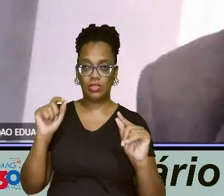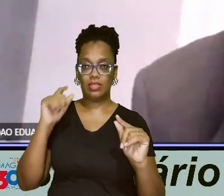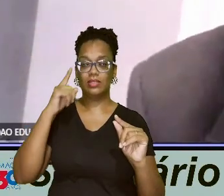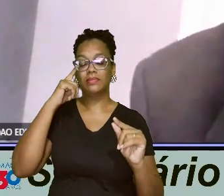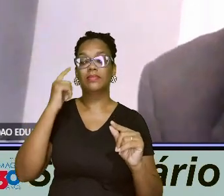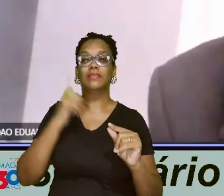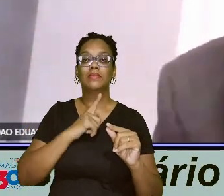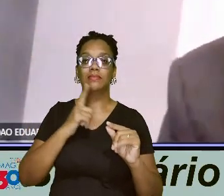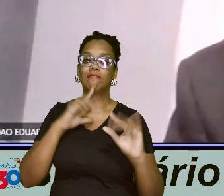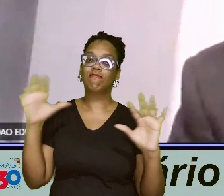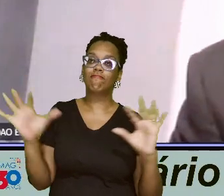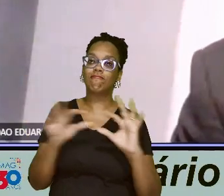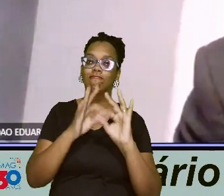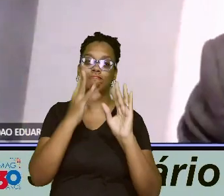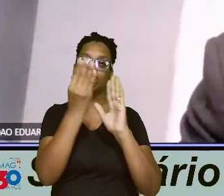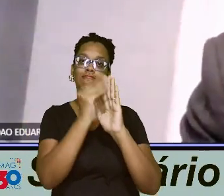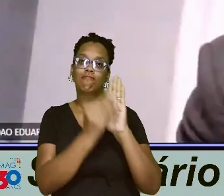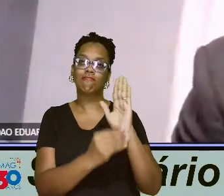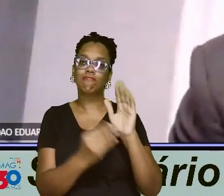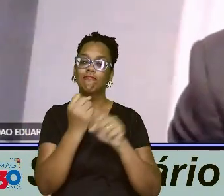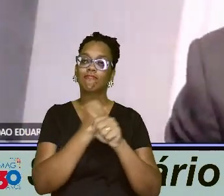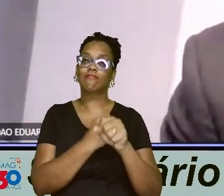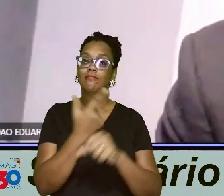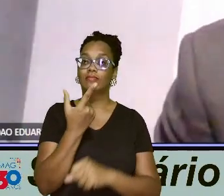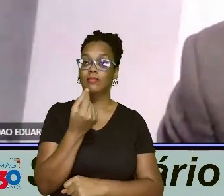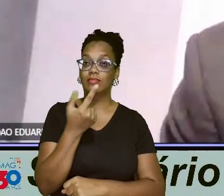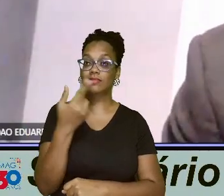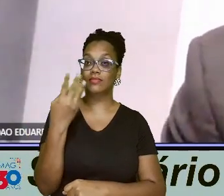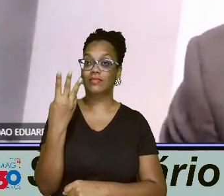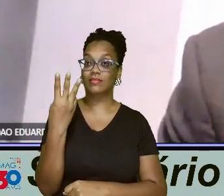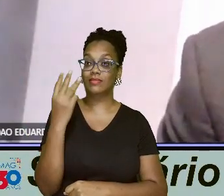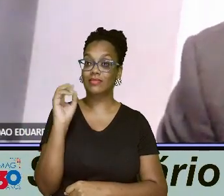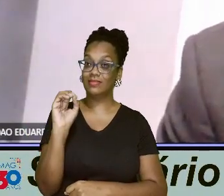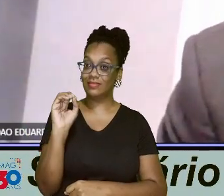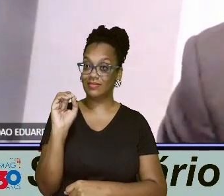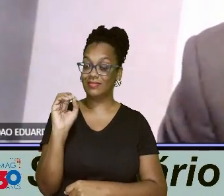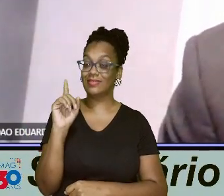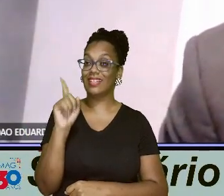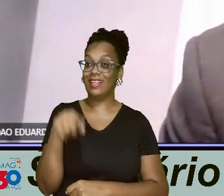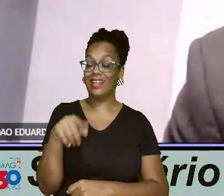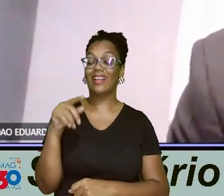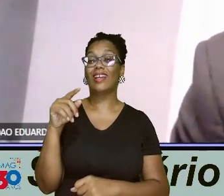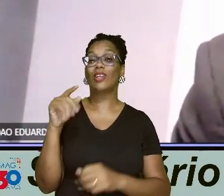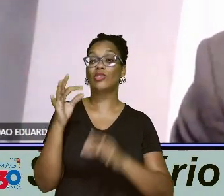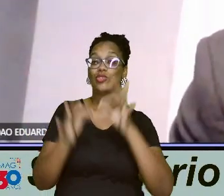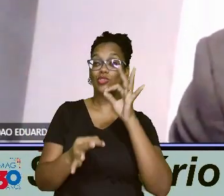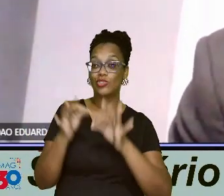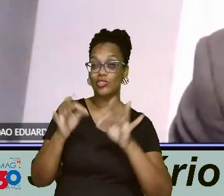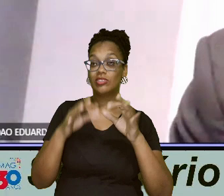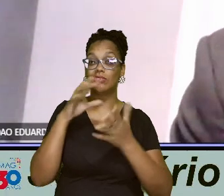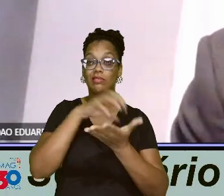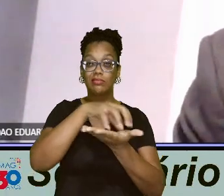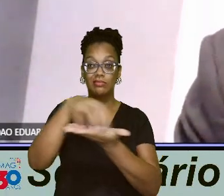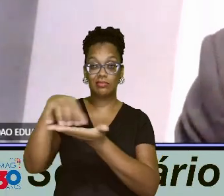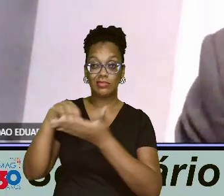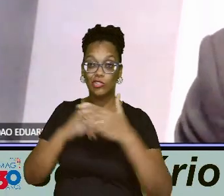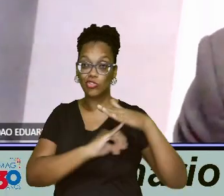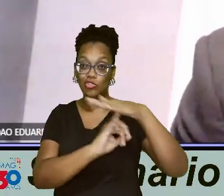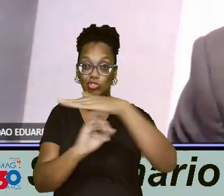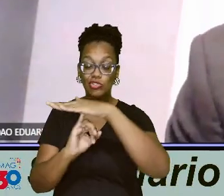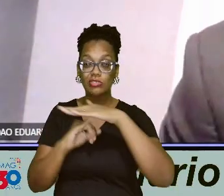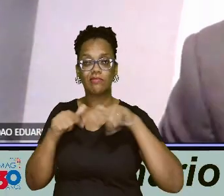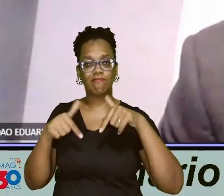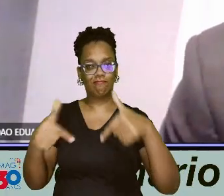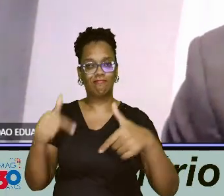integrar a Agenda 2030, né, que paz, justiça e instituições eficazes. Então, parece que